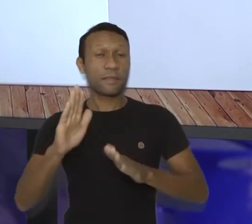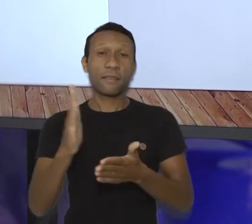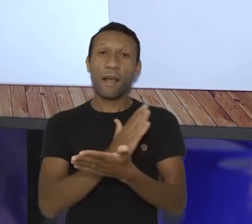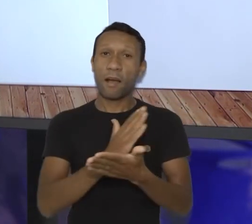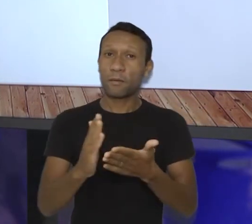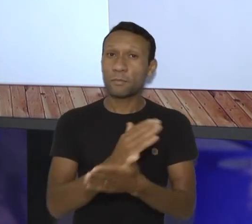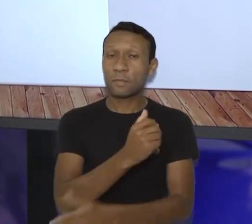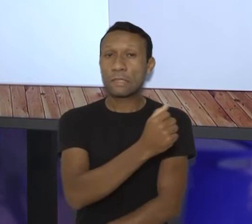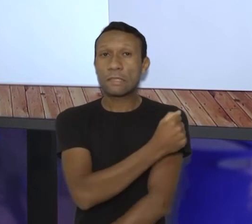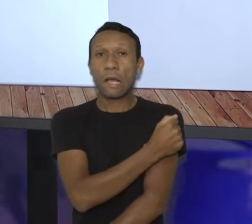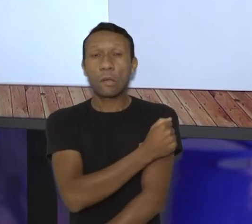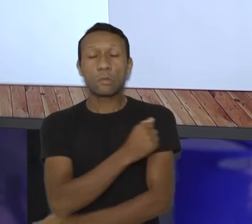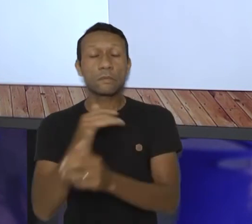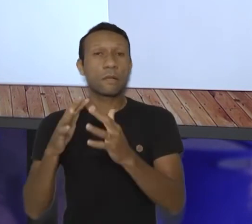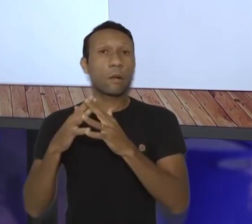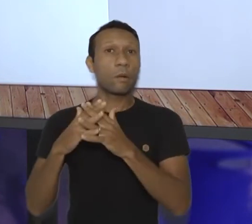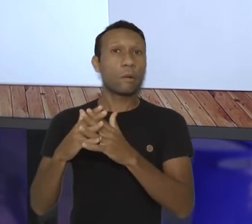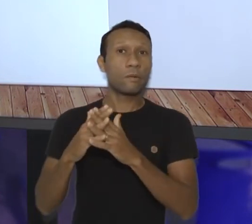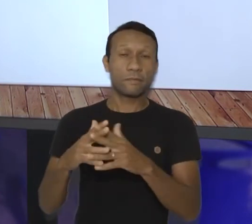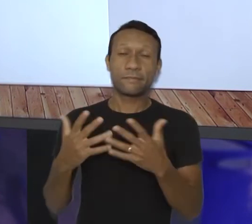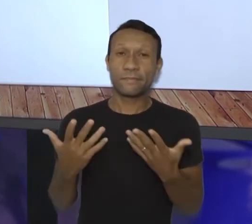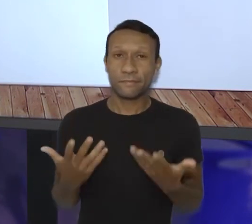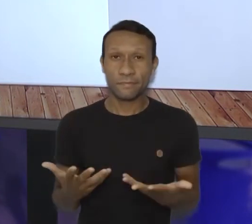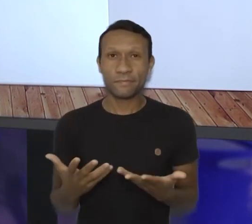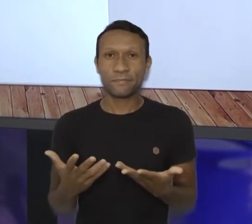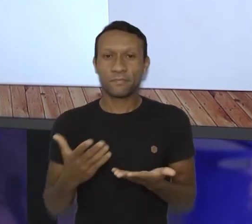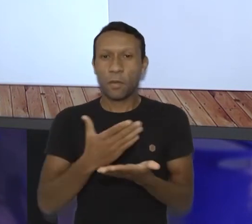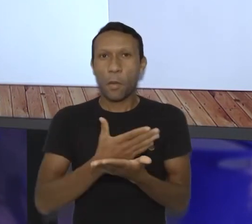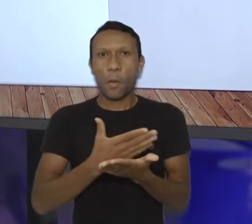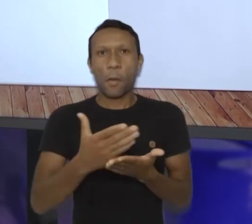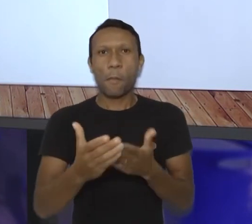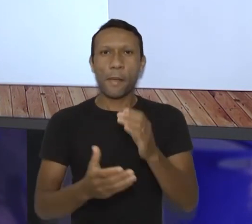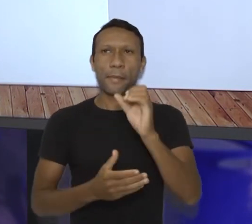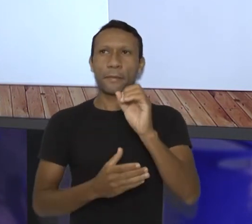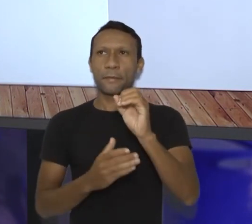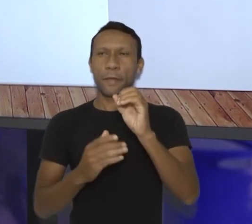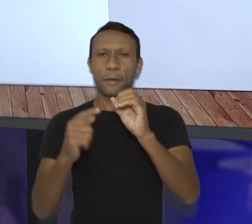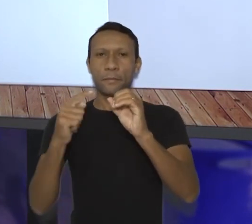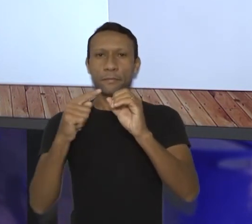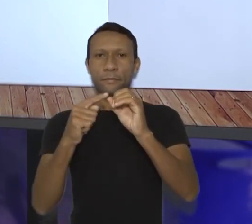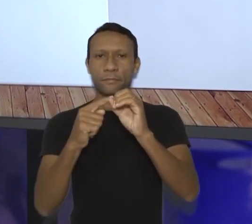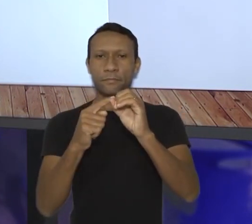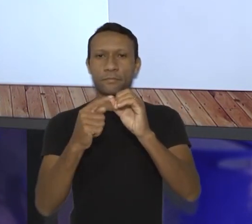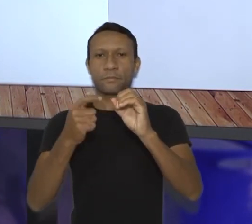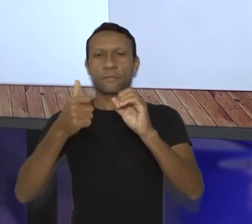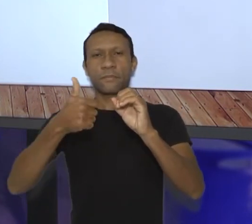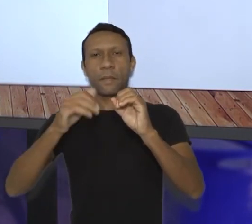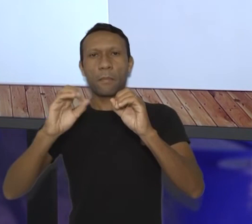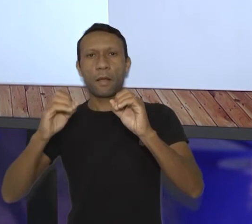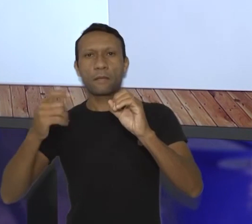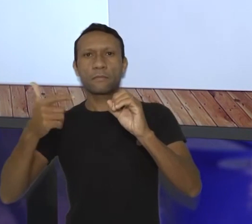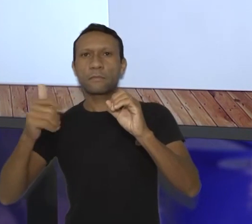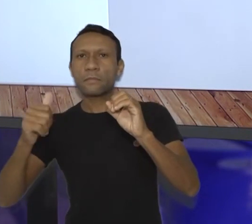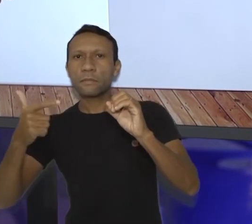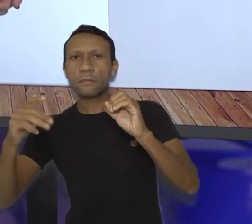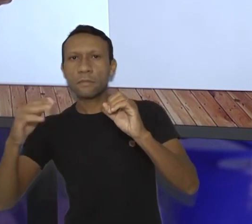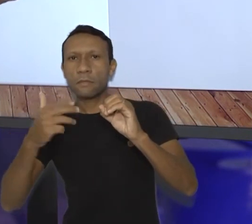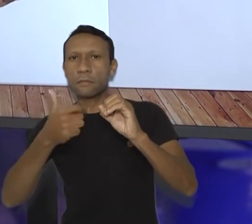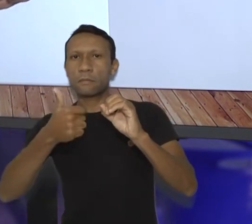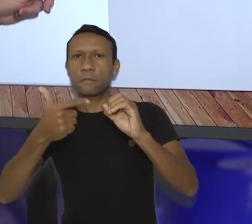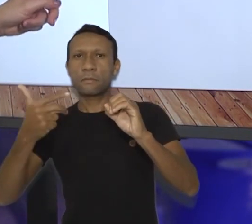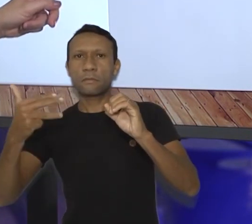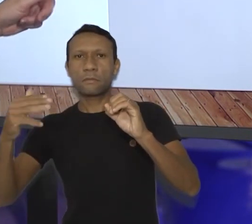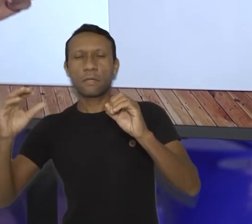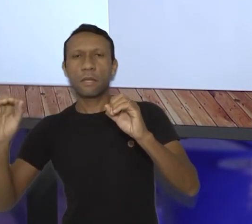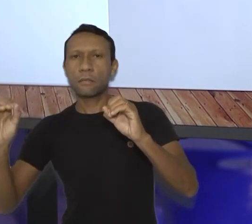alunos costumam fazer o seguinte: começa do 0, aí vai aumentando 1, 0 mais 1, 1 mais 1, 2 mais 1